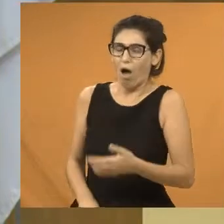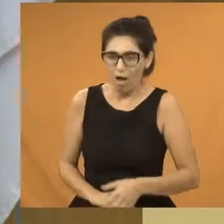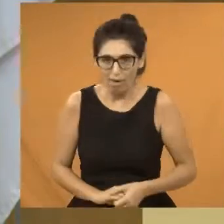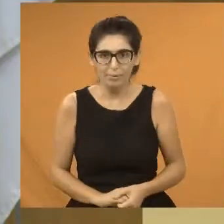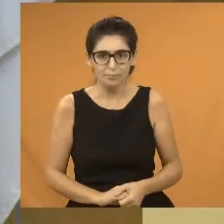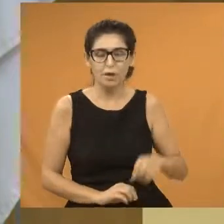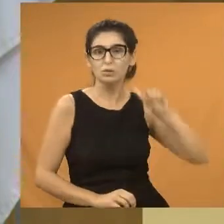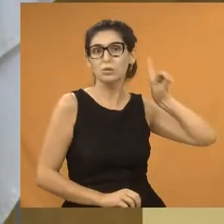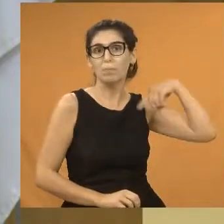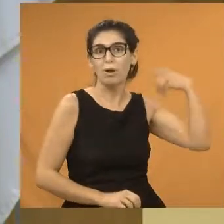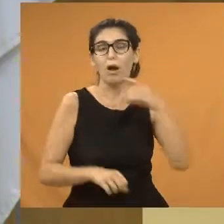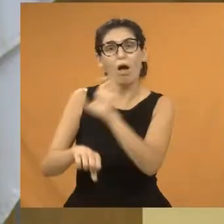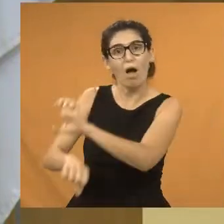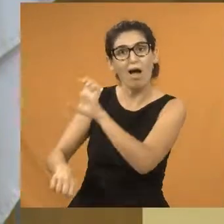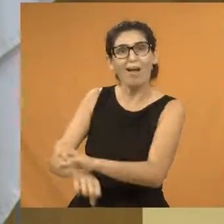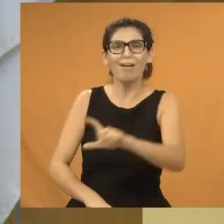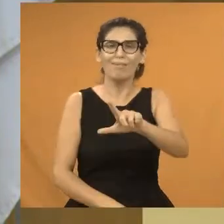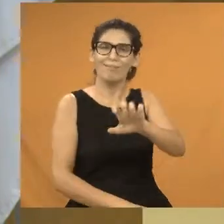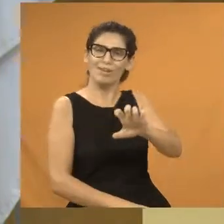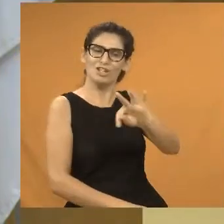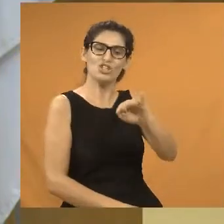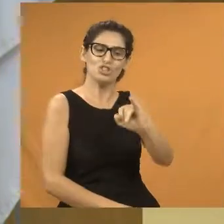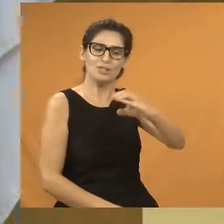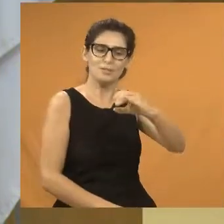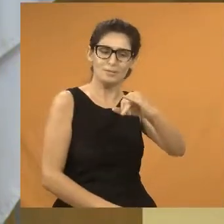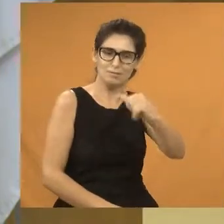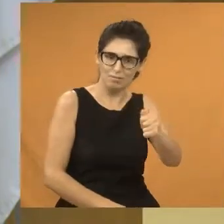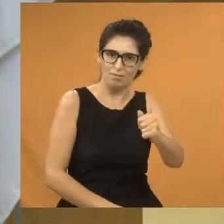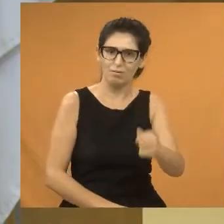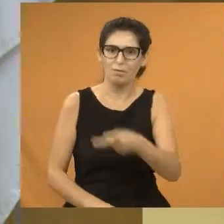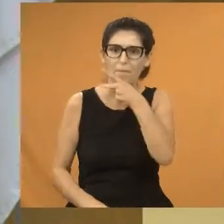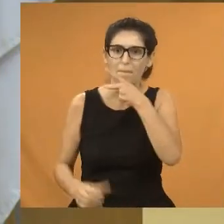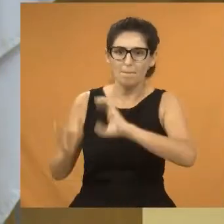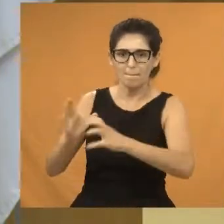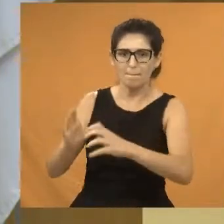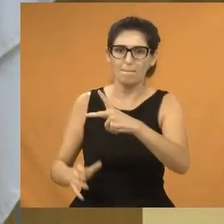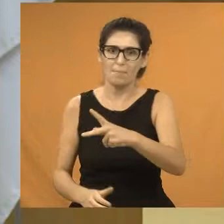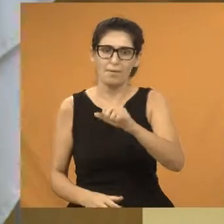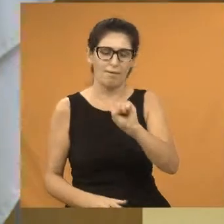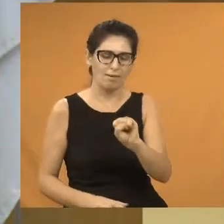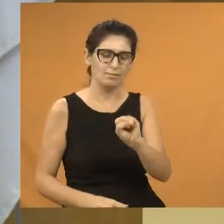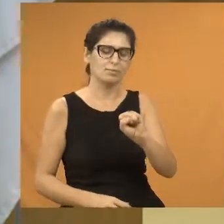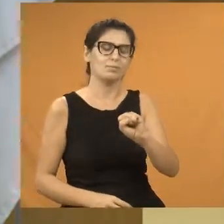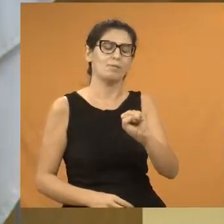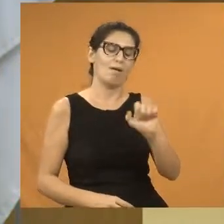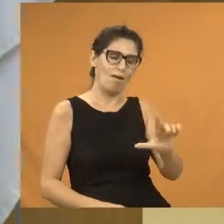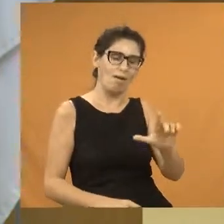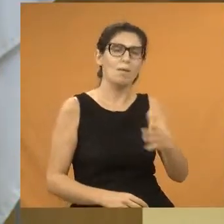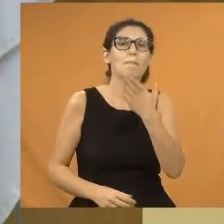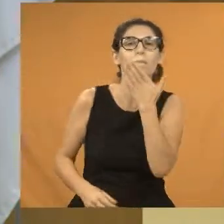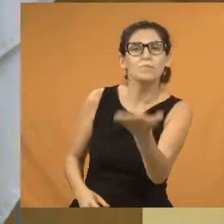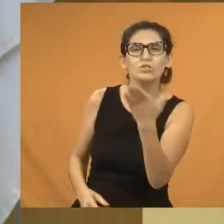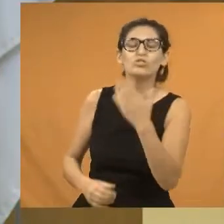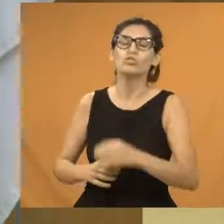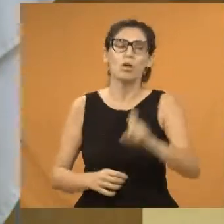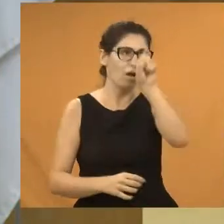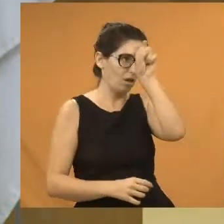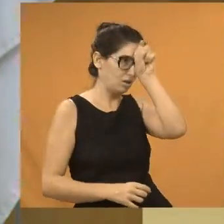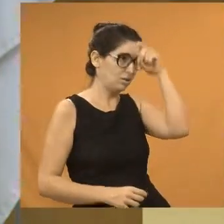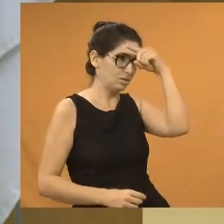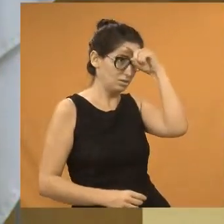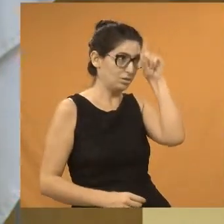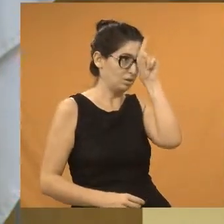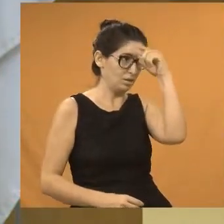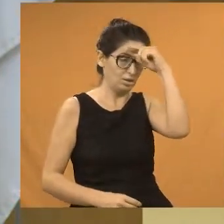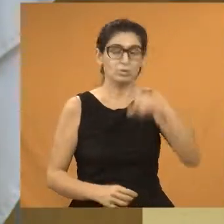com a deputada estadual Letícia Guiar, do PSL, fazendo um pedido para o governo do estado para que se instale um hospital regional lá no fundo